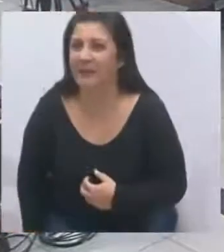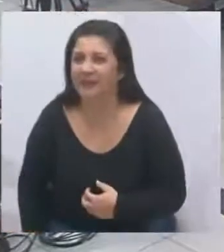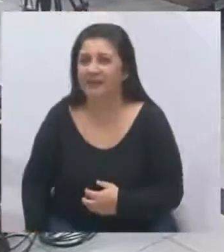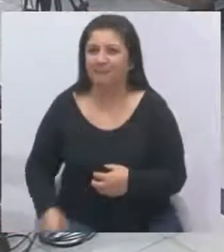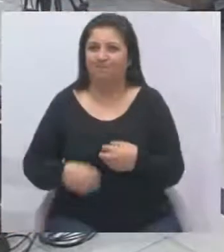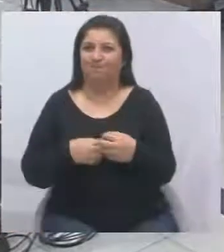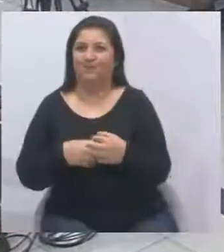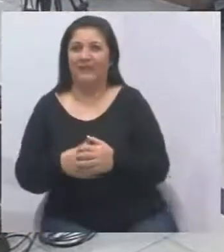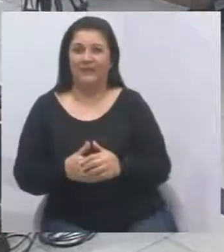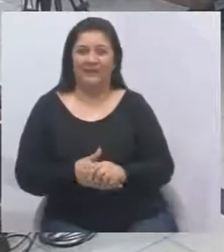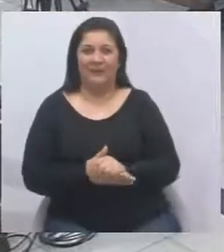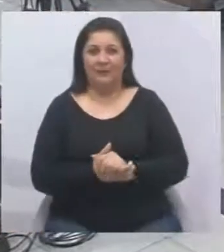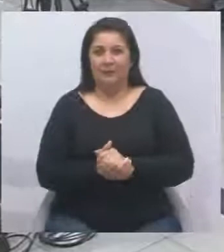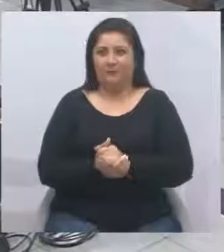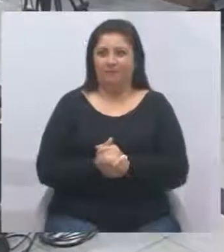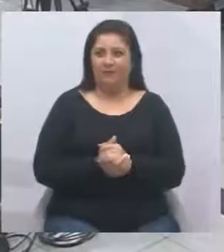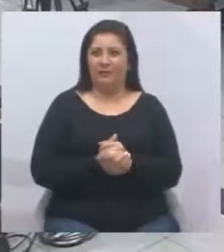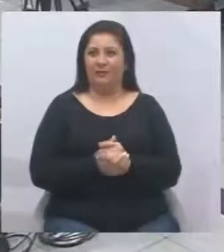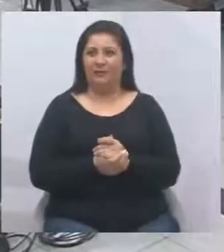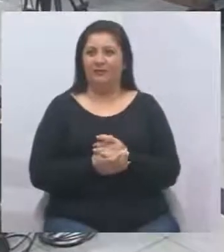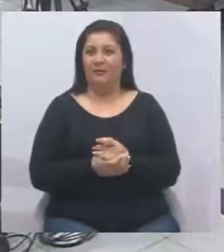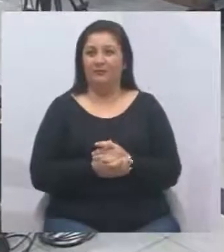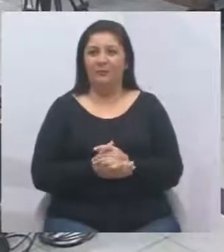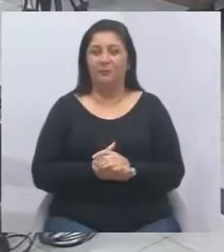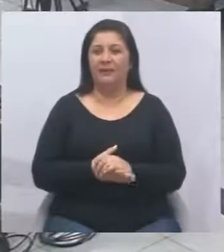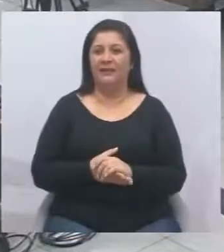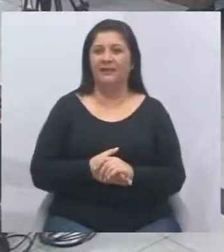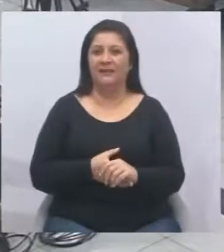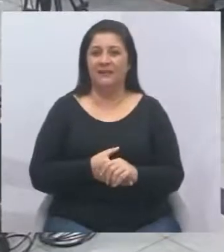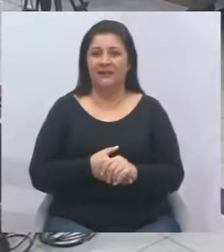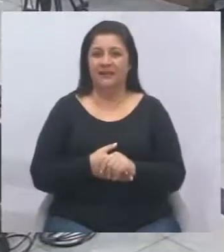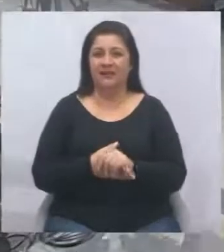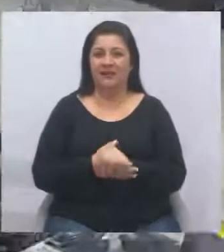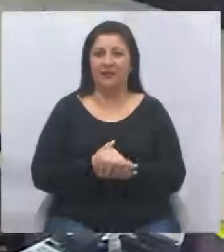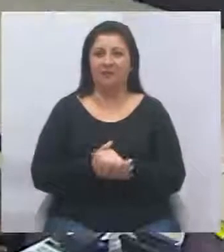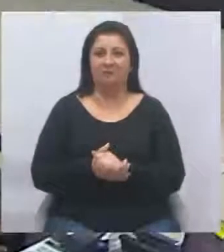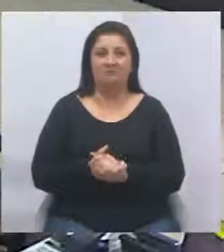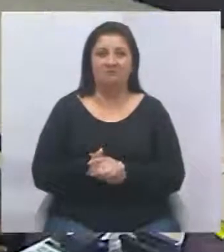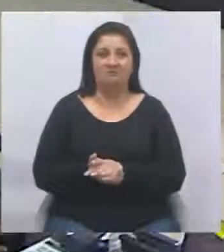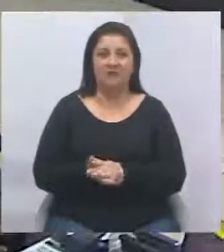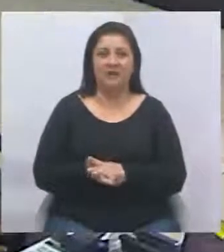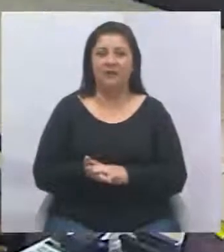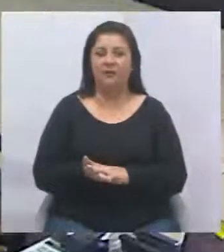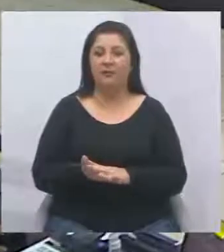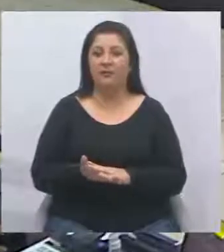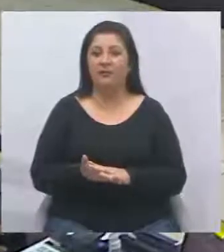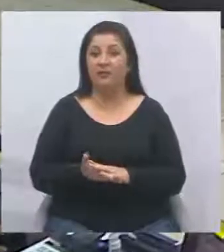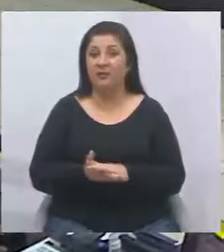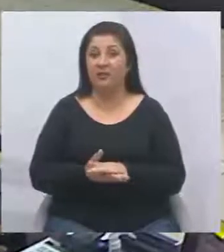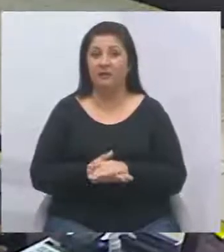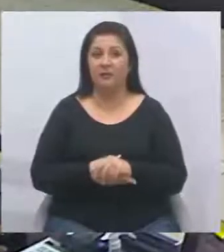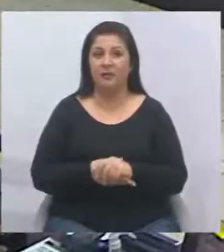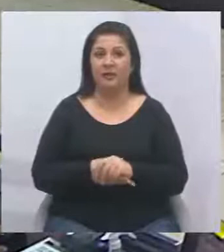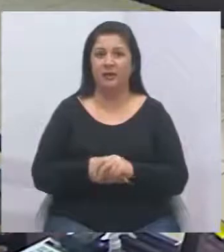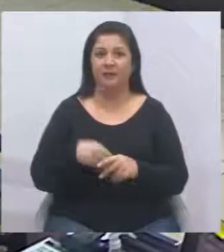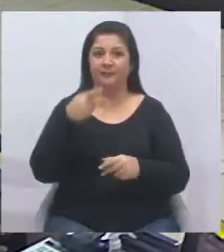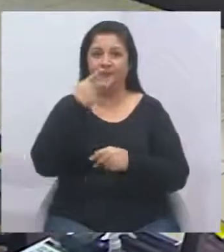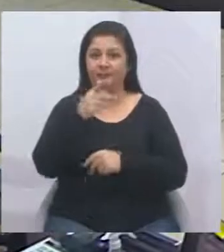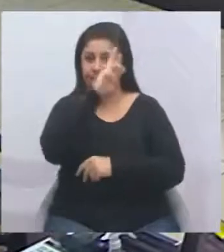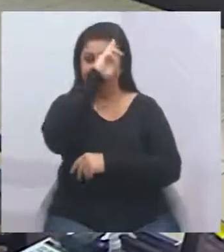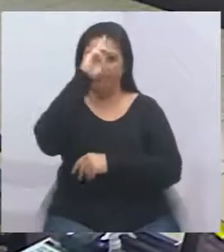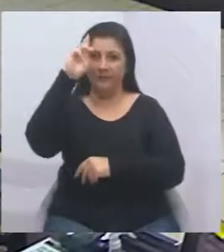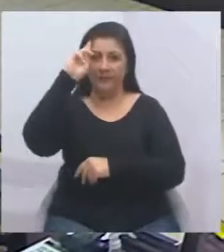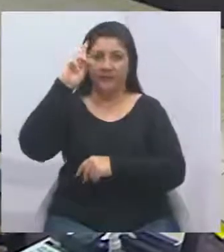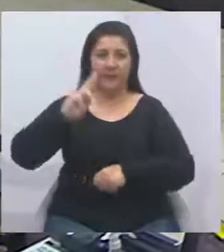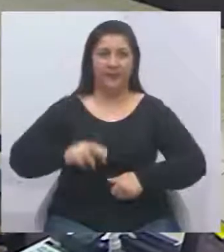Jefferson, que faz parte dos aplicativos da cidade de Jacareí. Acabamos de falar de transporte, acabou de falar de aplicativo. Obrigado,